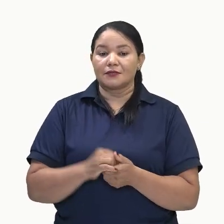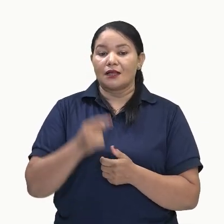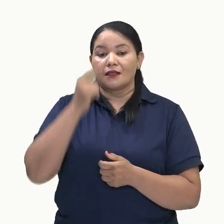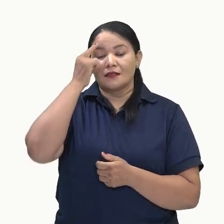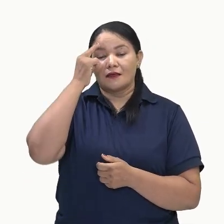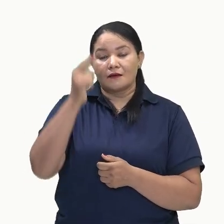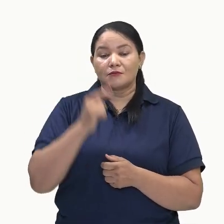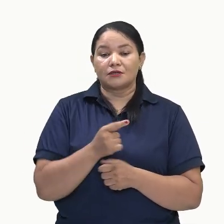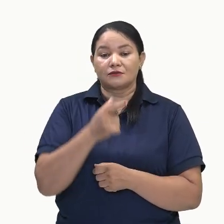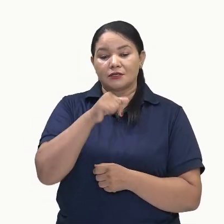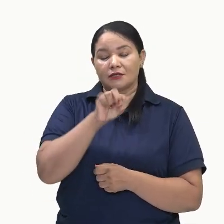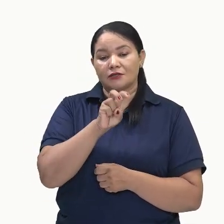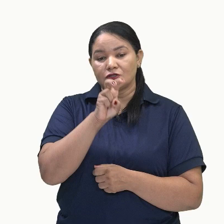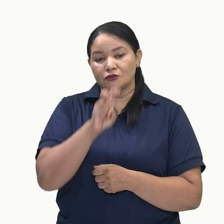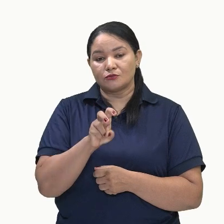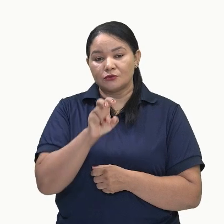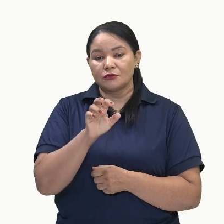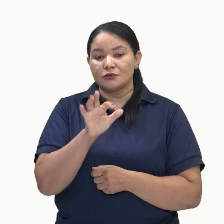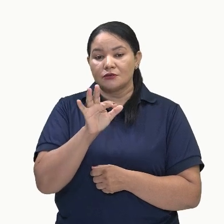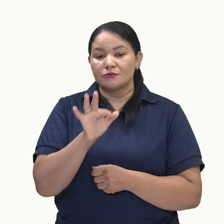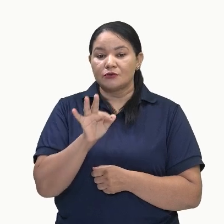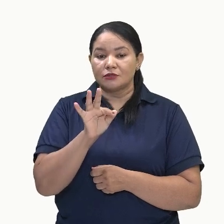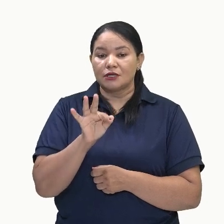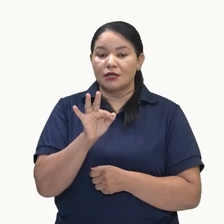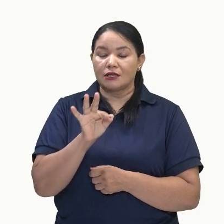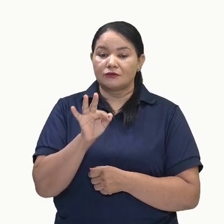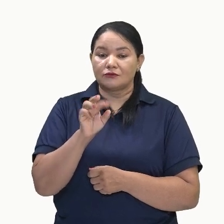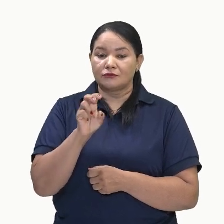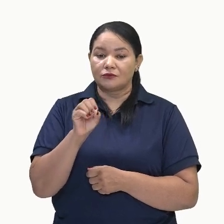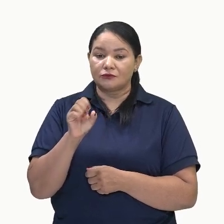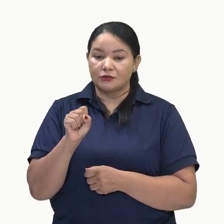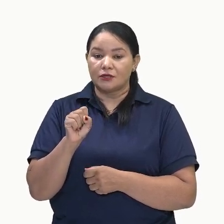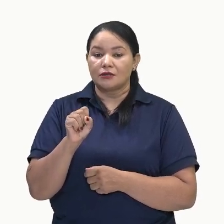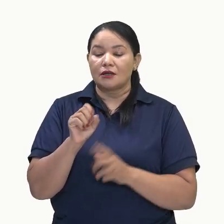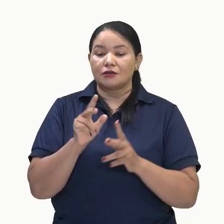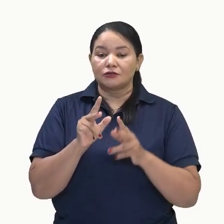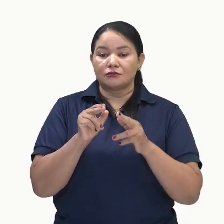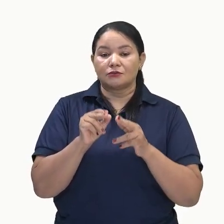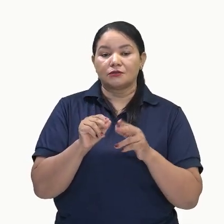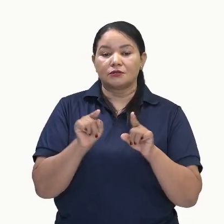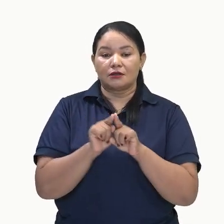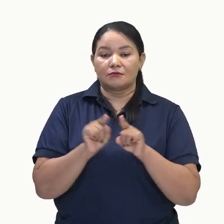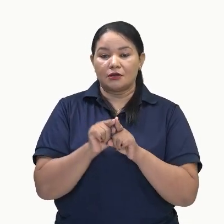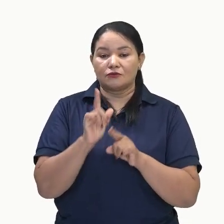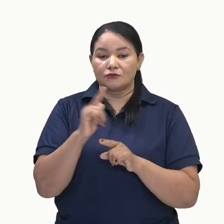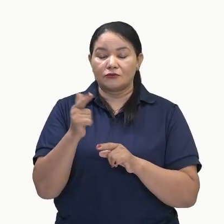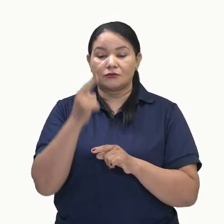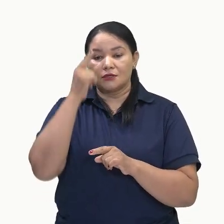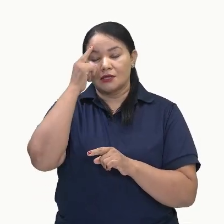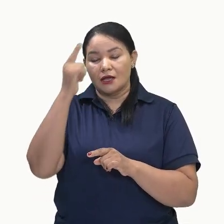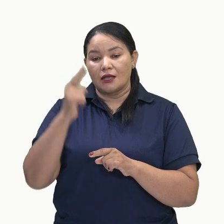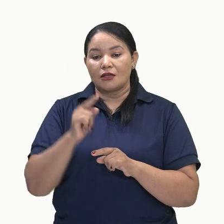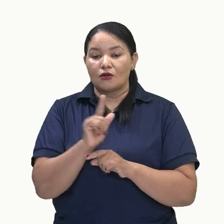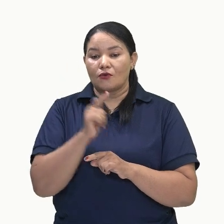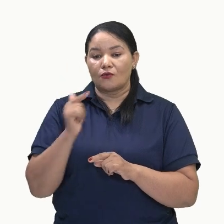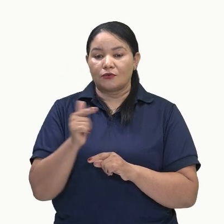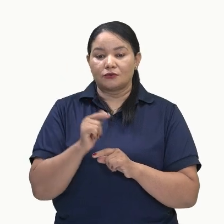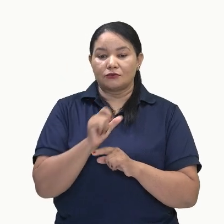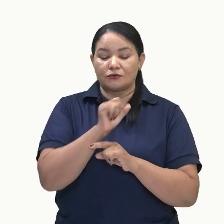em 50% mais 25%, e depois somando, e também aqui usando a ideia de que